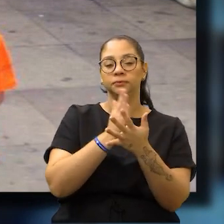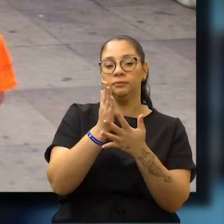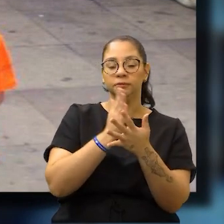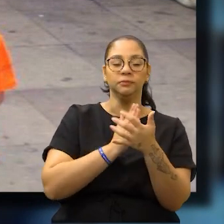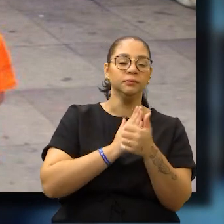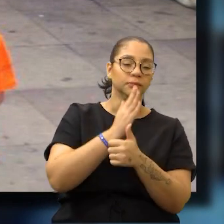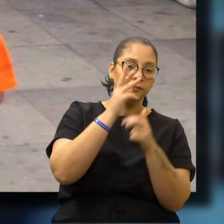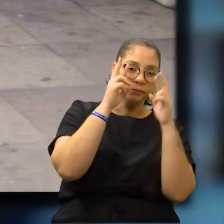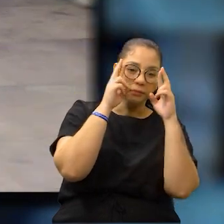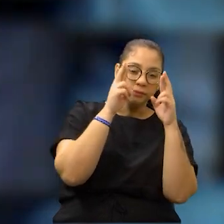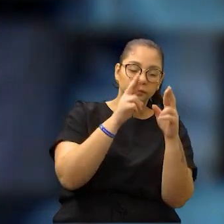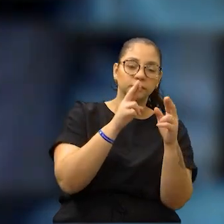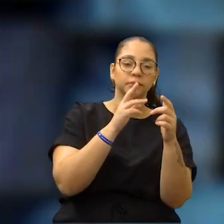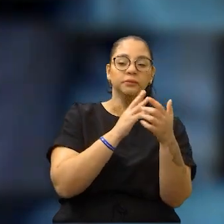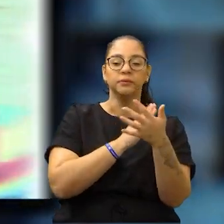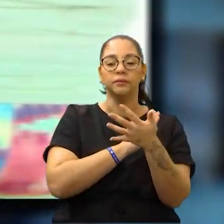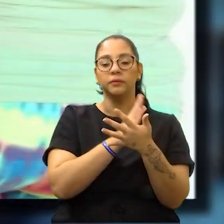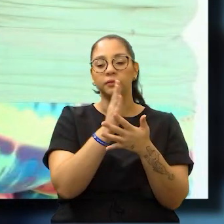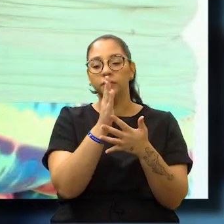do respeito,